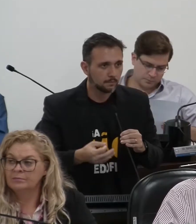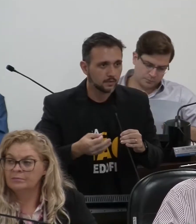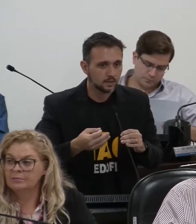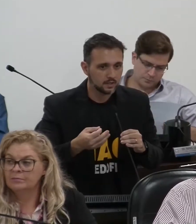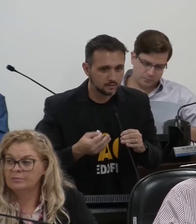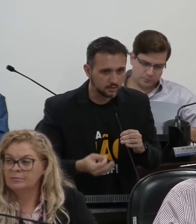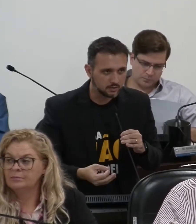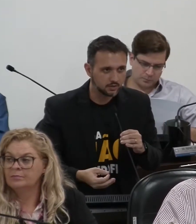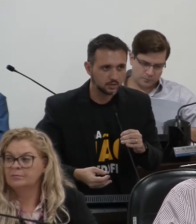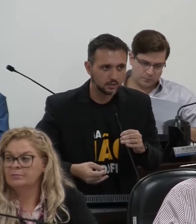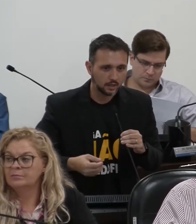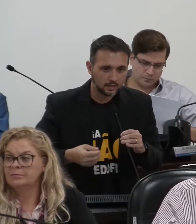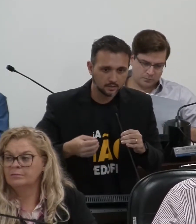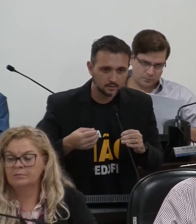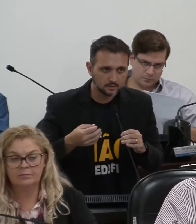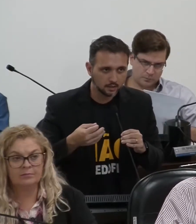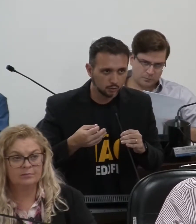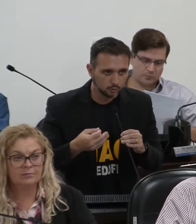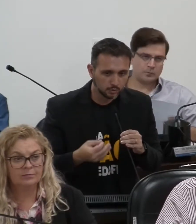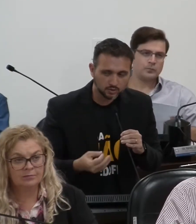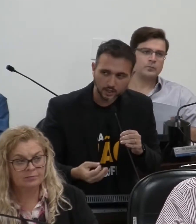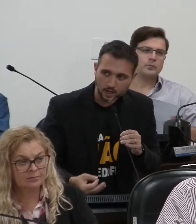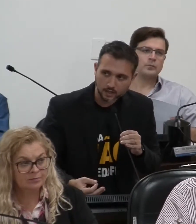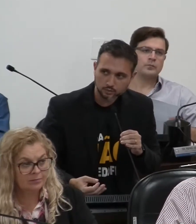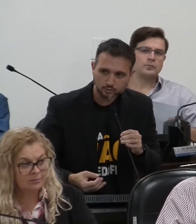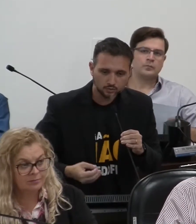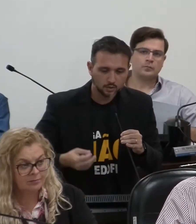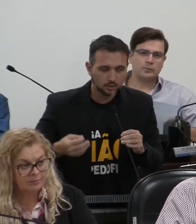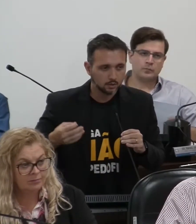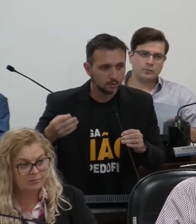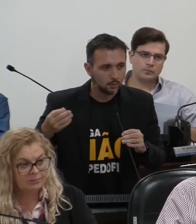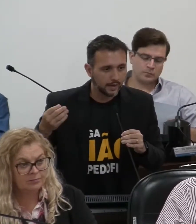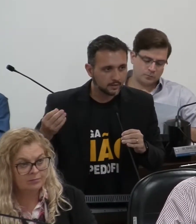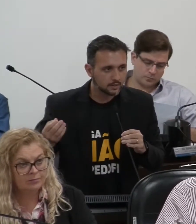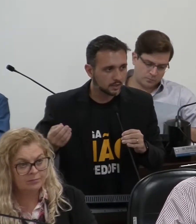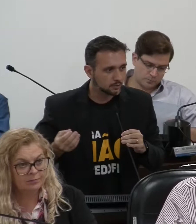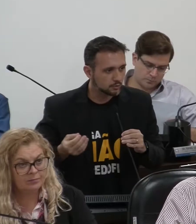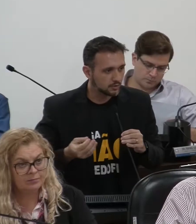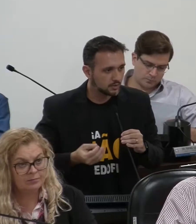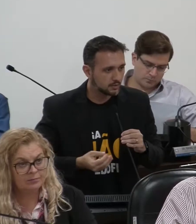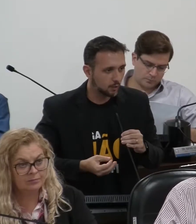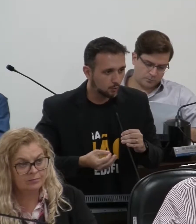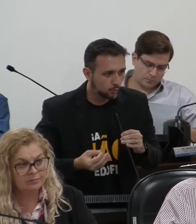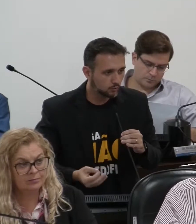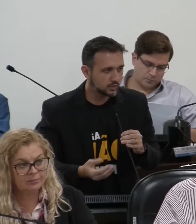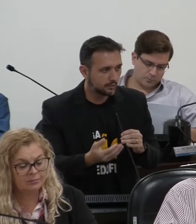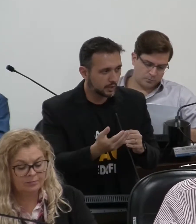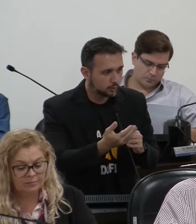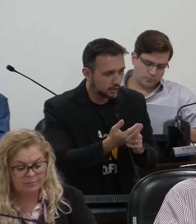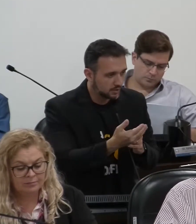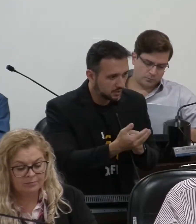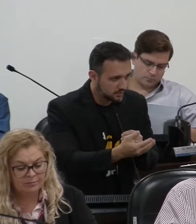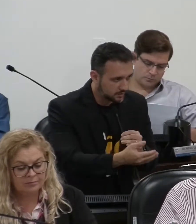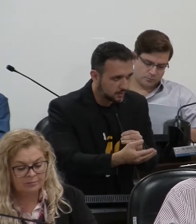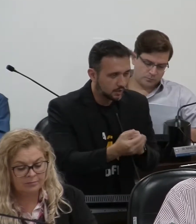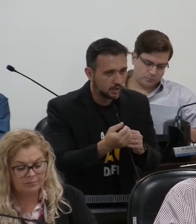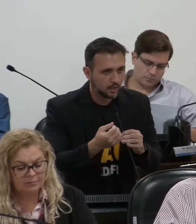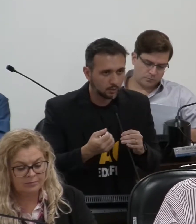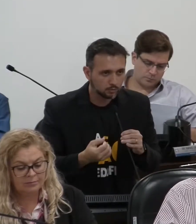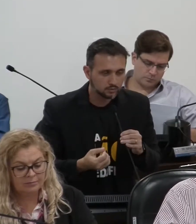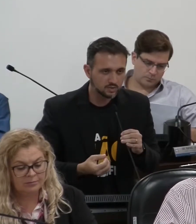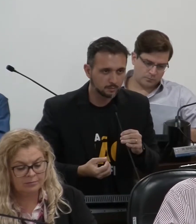fato existe. Existem inúmeros relatos, o Éder já nos disse alguns, a vereadora